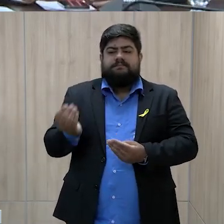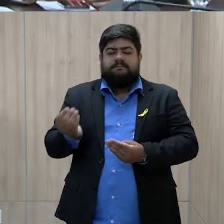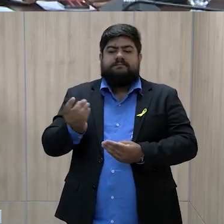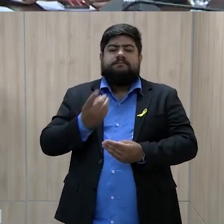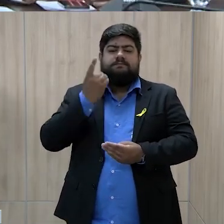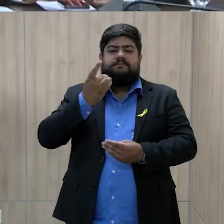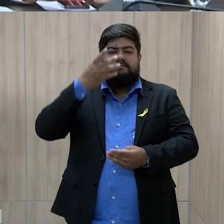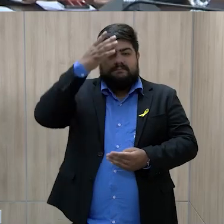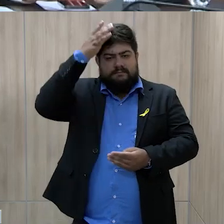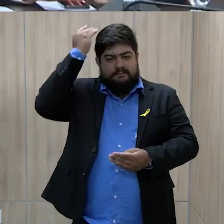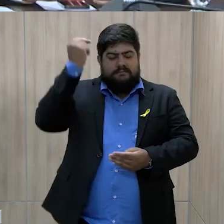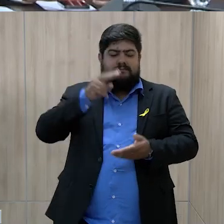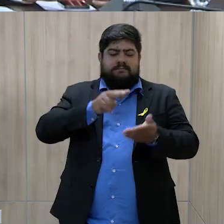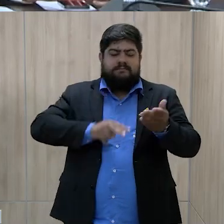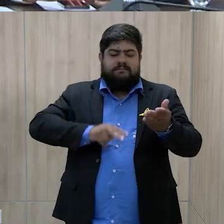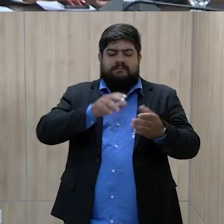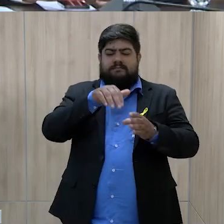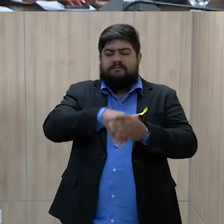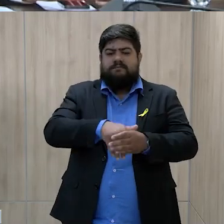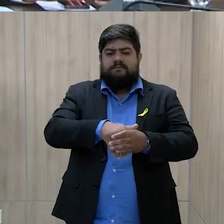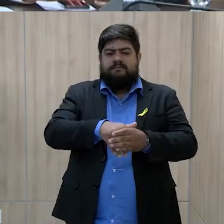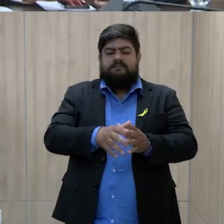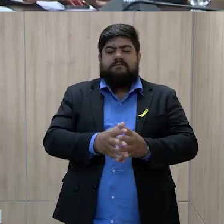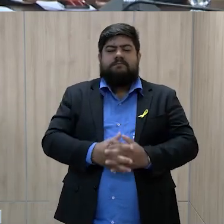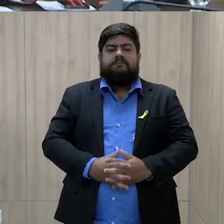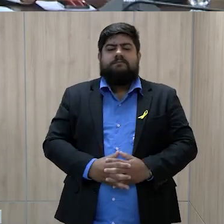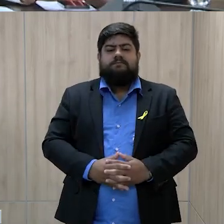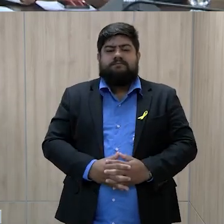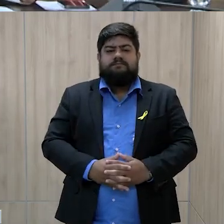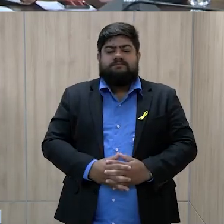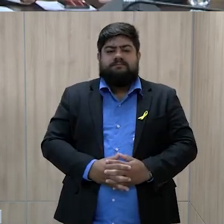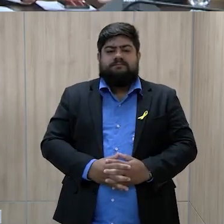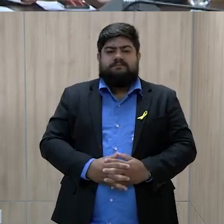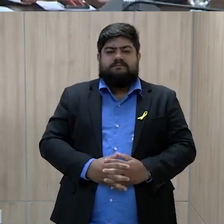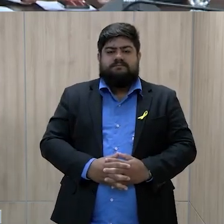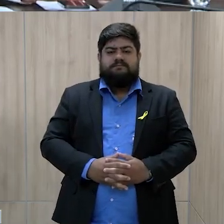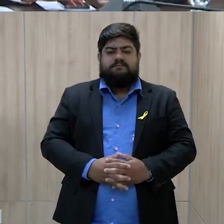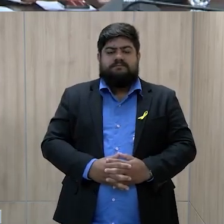passo ao Deputado delegado Camargo para a leitura do voto